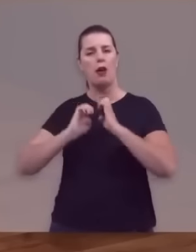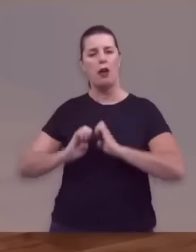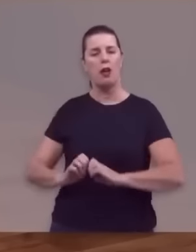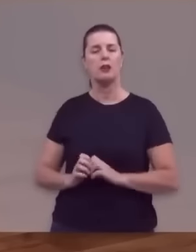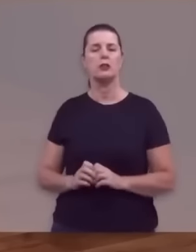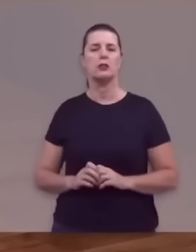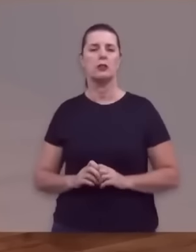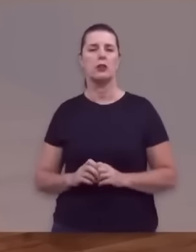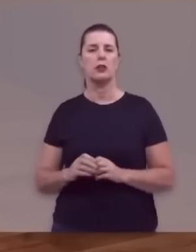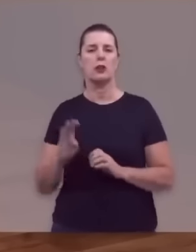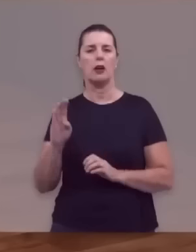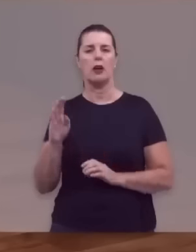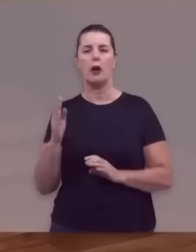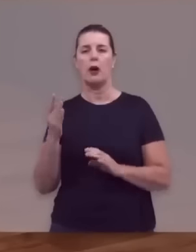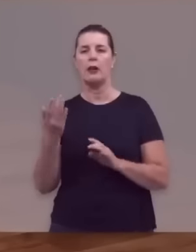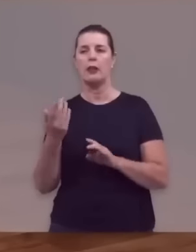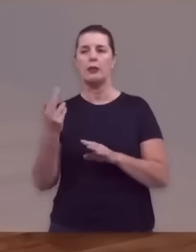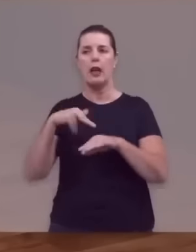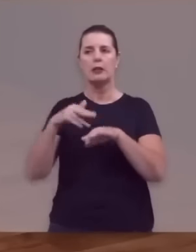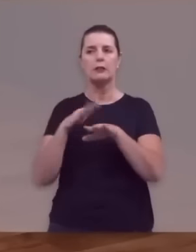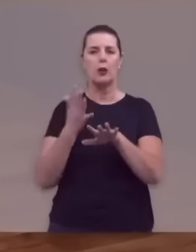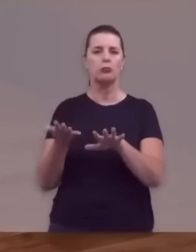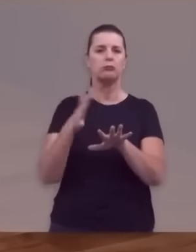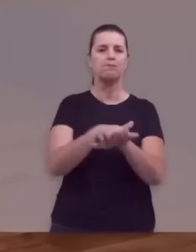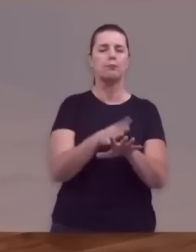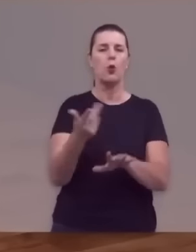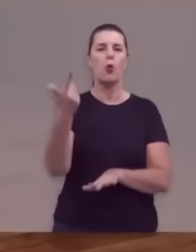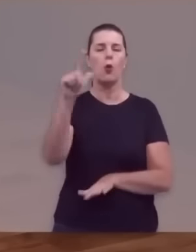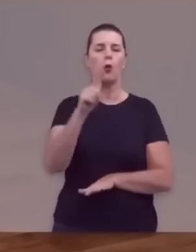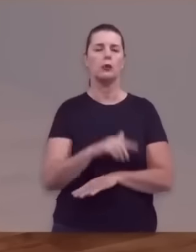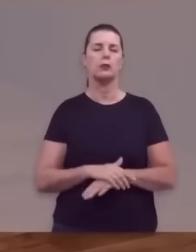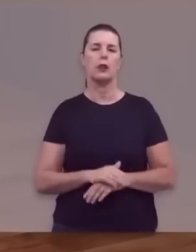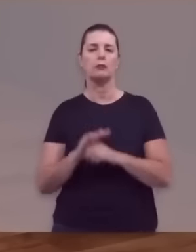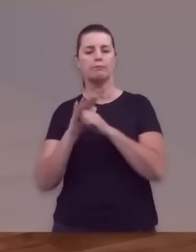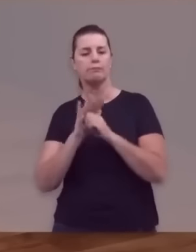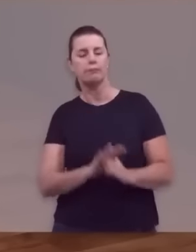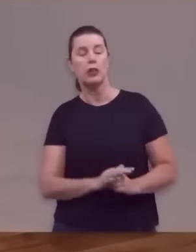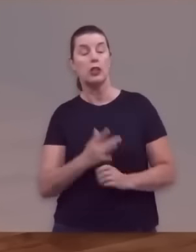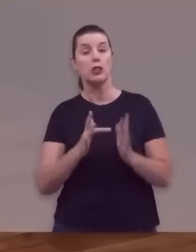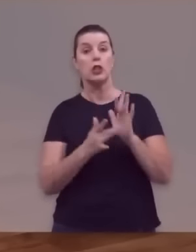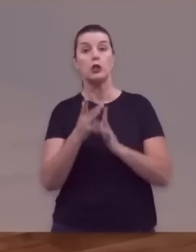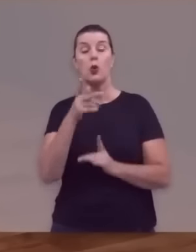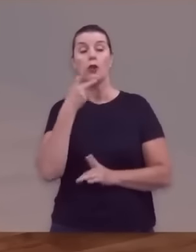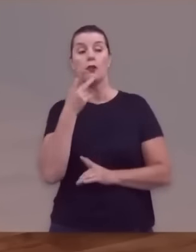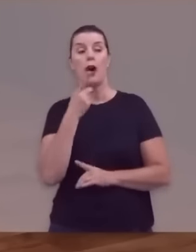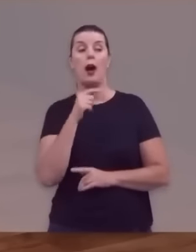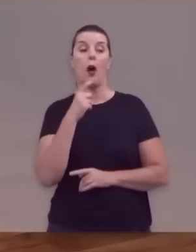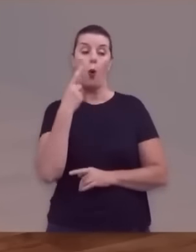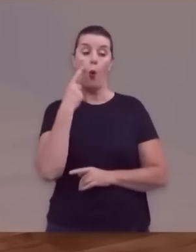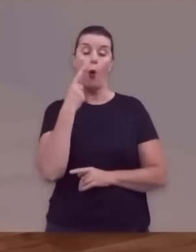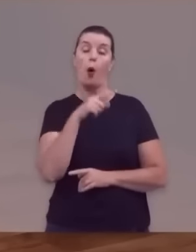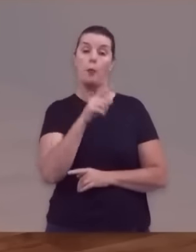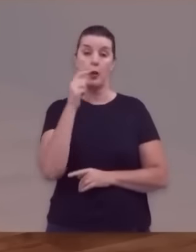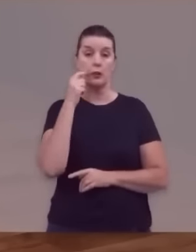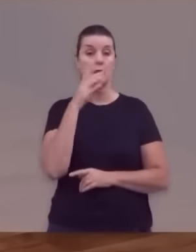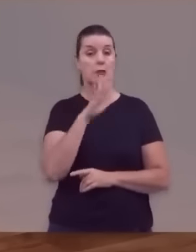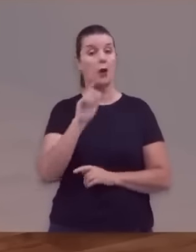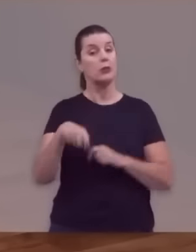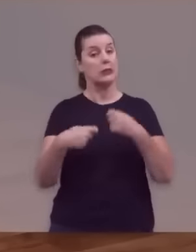Nações invadindo outras Nações e Jesus diz olha Fique atento a esses